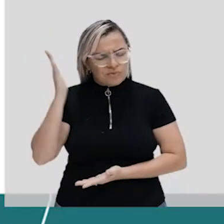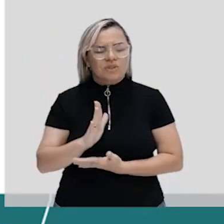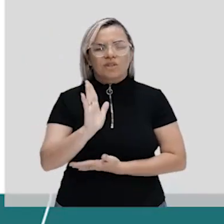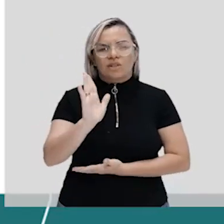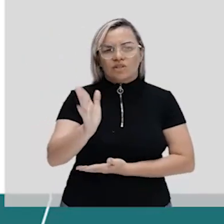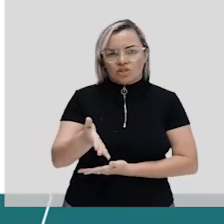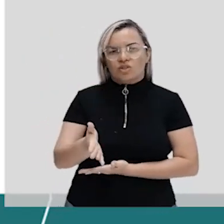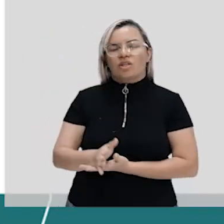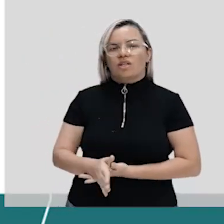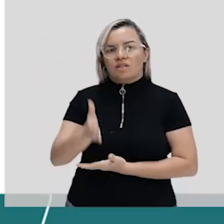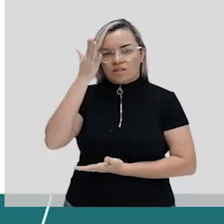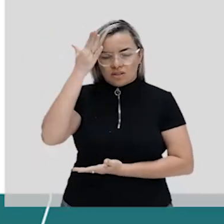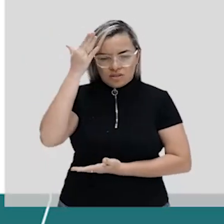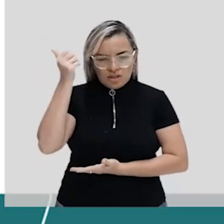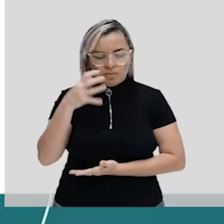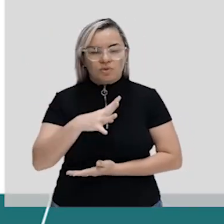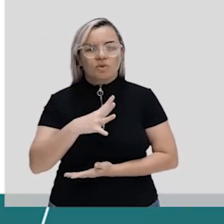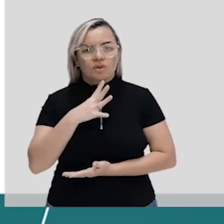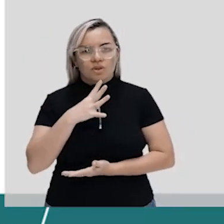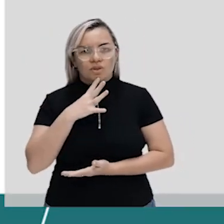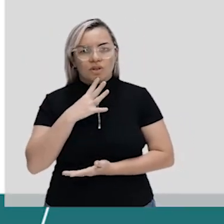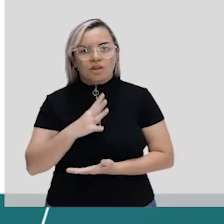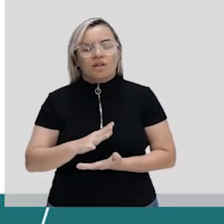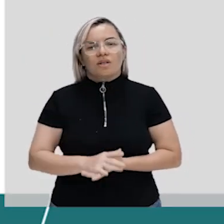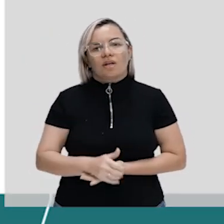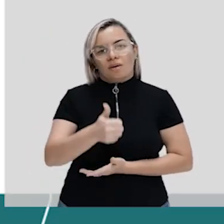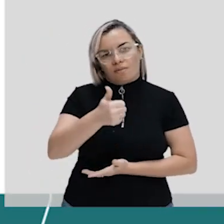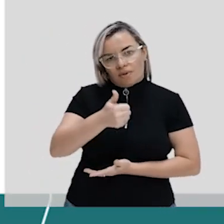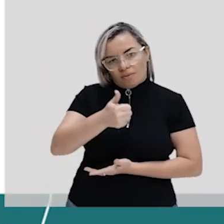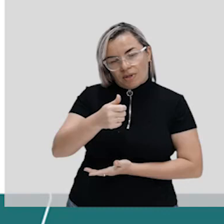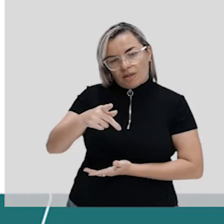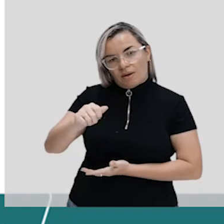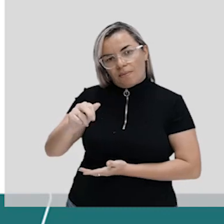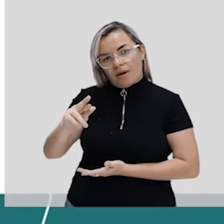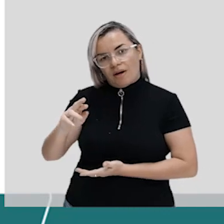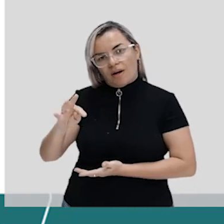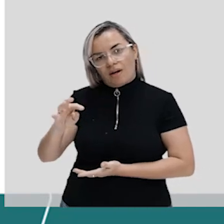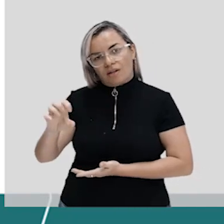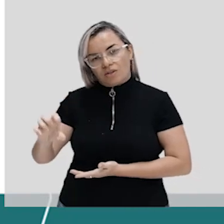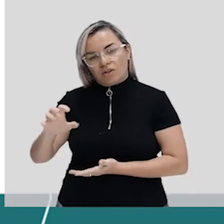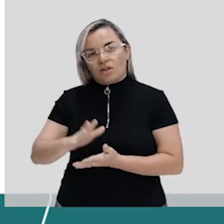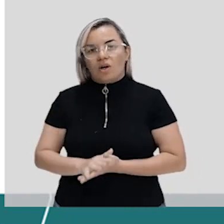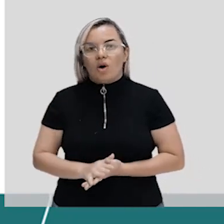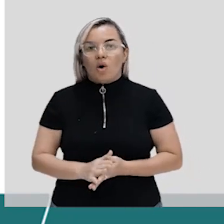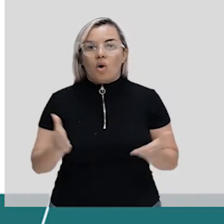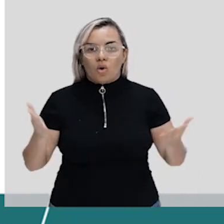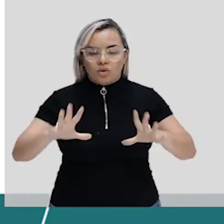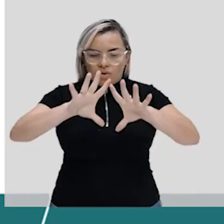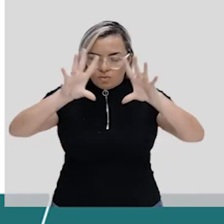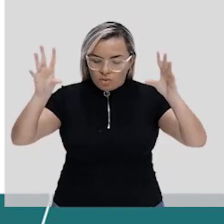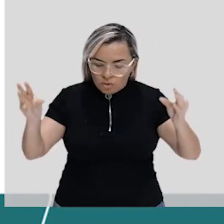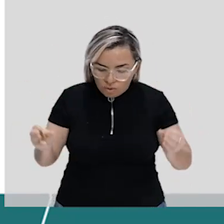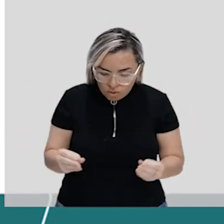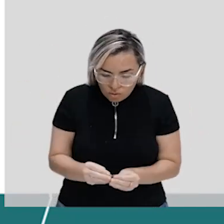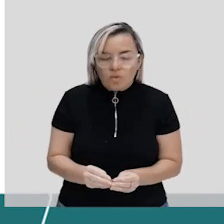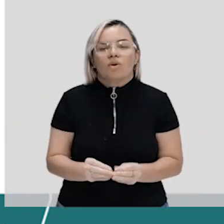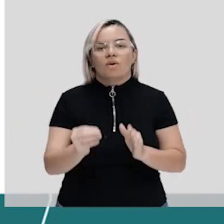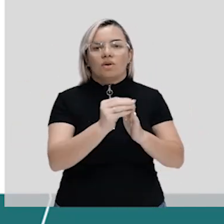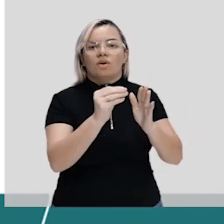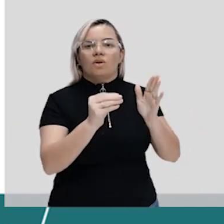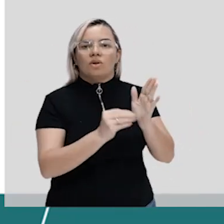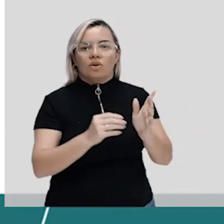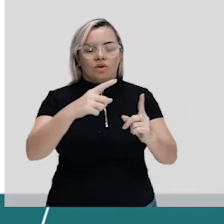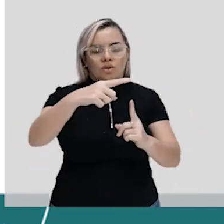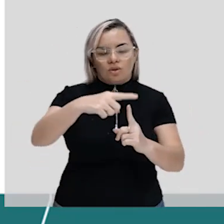viu a primeira parte, a parte 1. E nessa aula agora, a gente vai concluir esse conteúdo. Tipos de